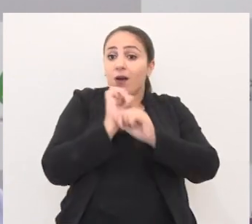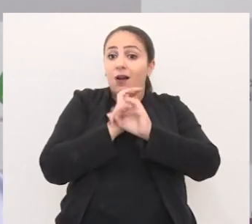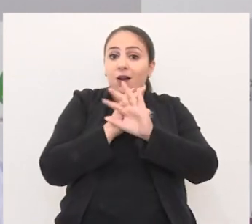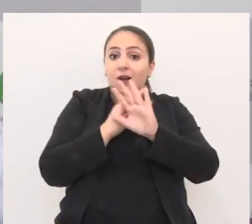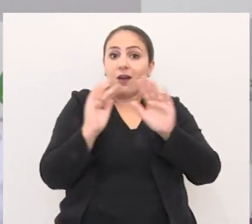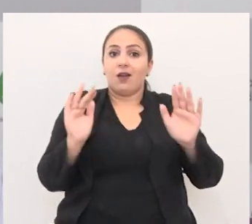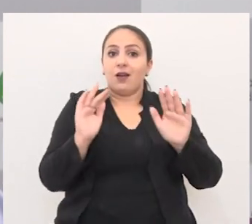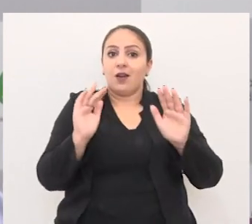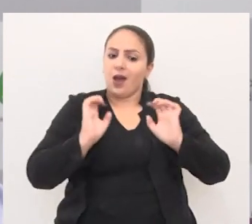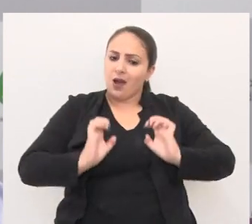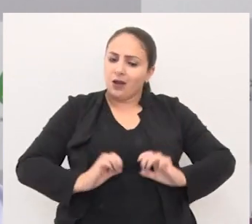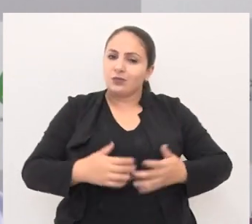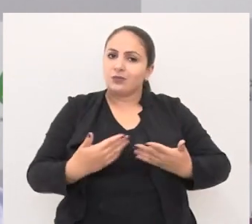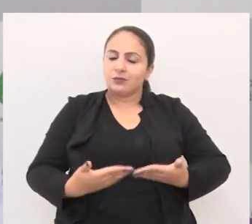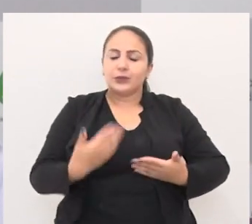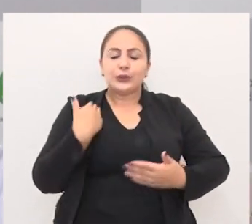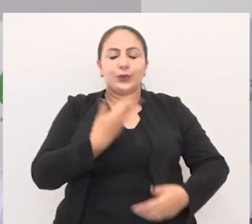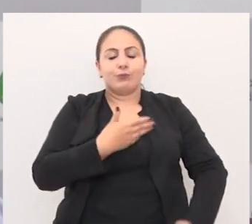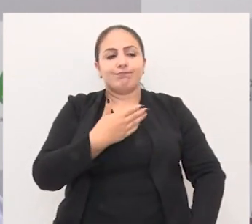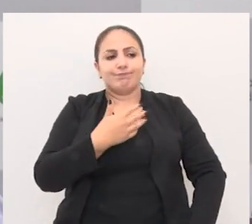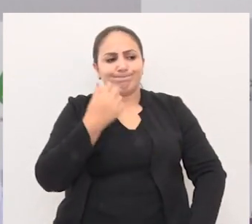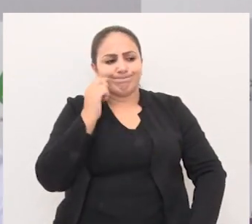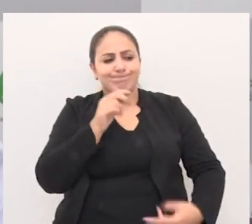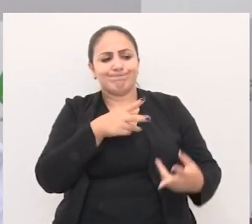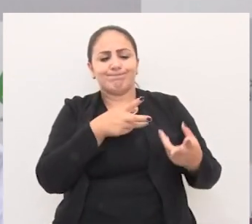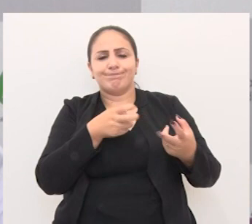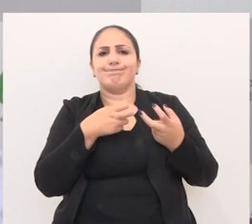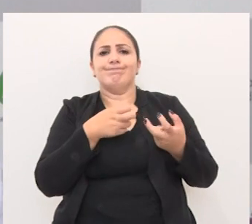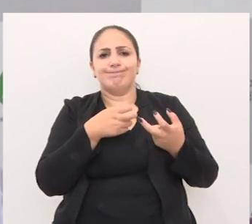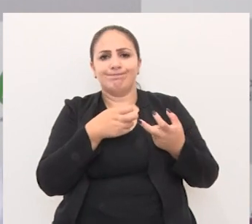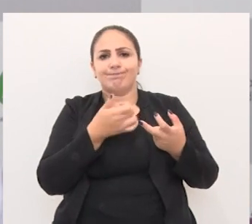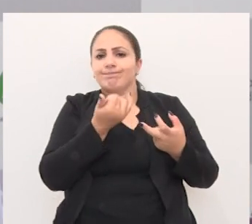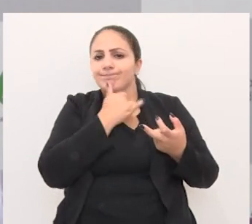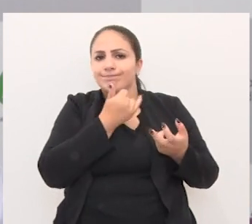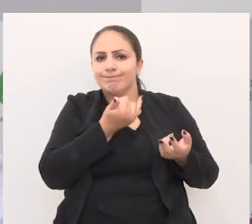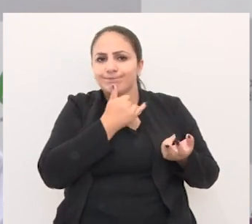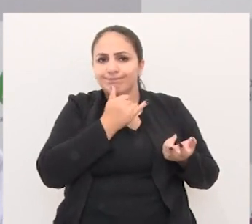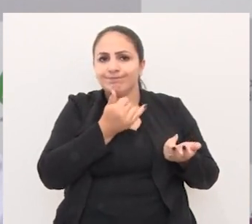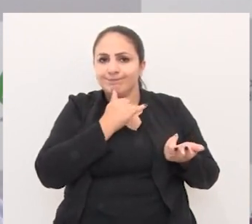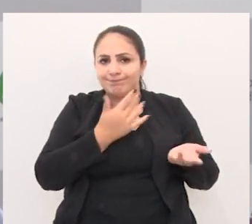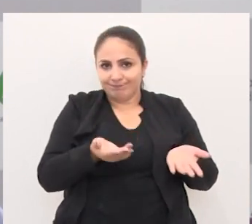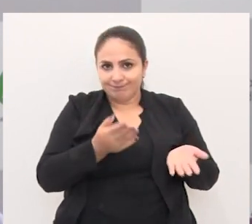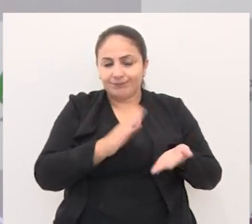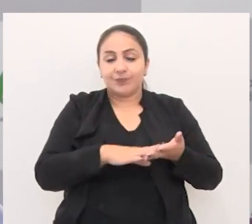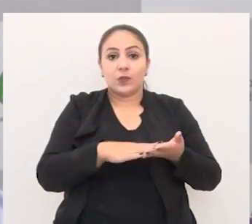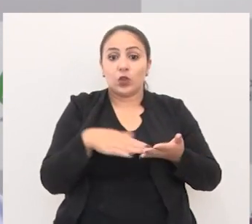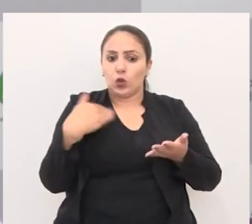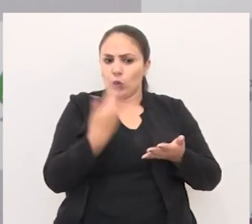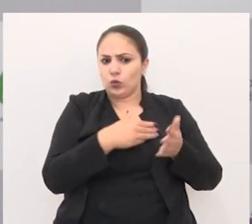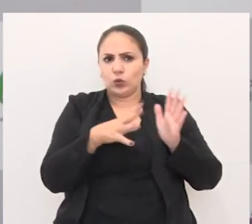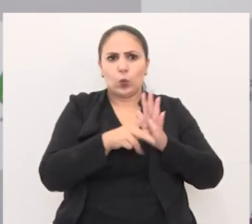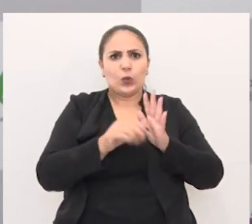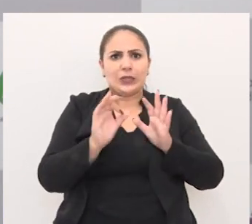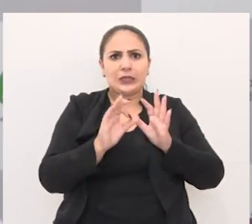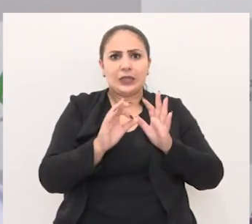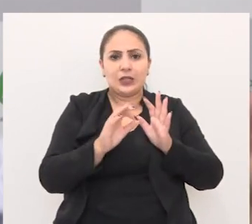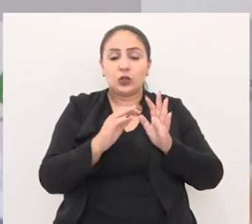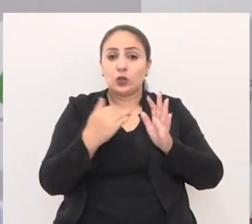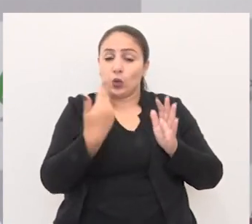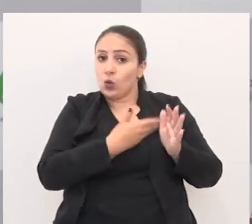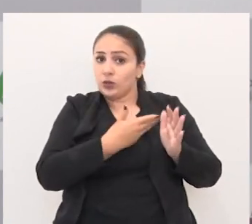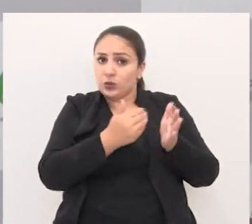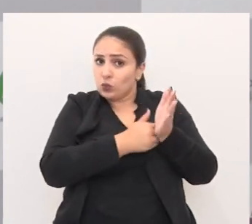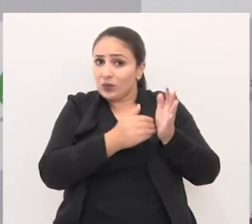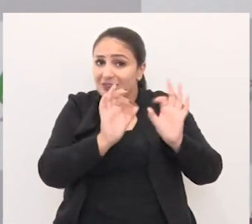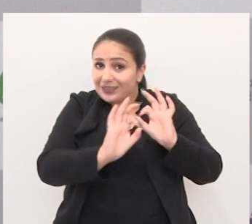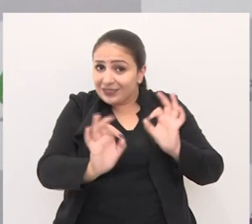honestamente, e a gente acaba se decepcionando. Como eu digo e não escondo, esse vereador que não esconde nada. Eu já votei no Lula,